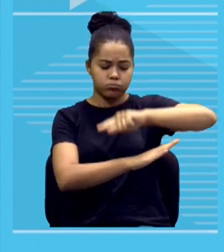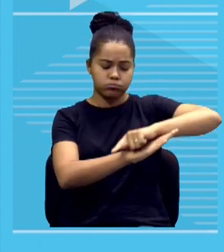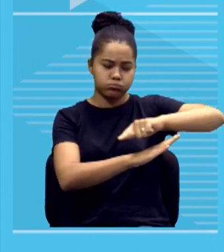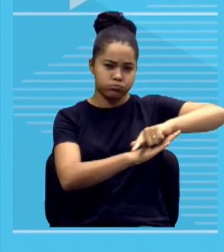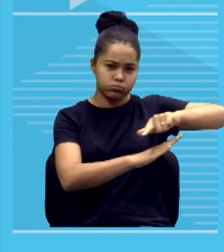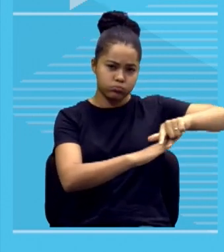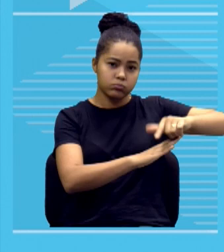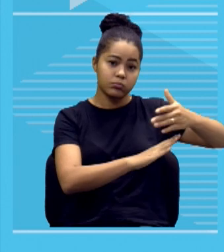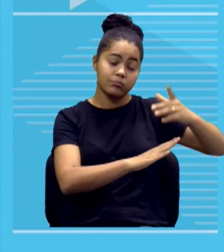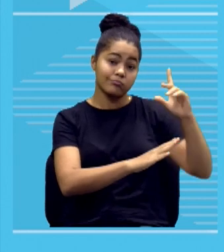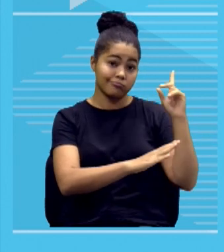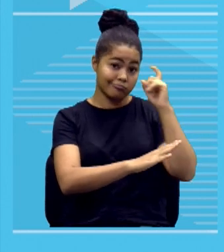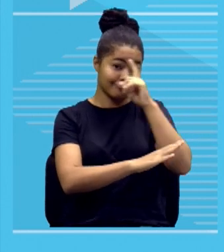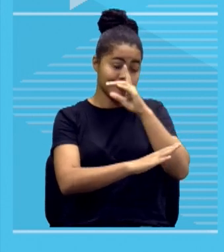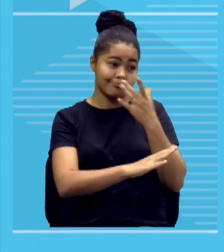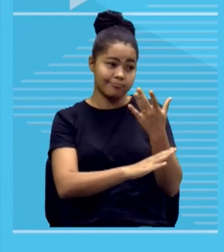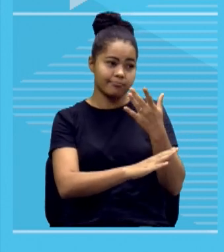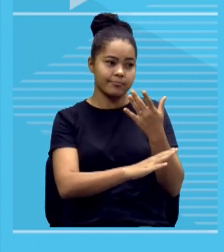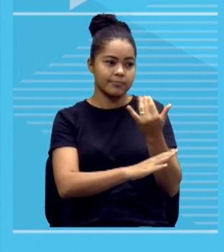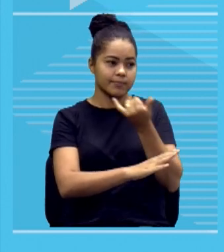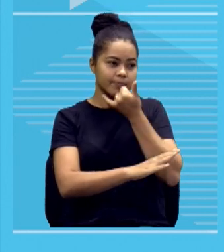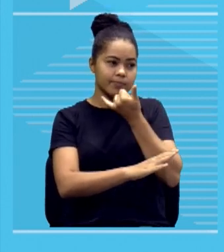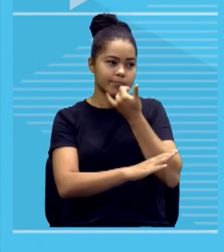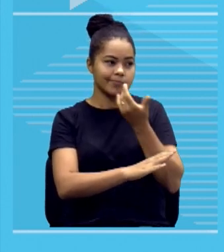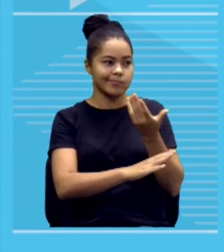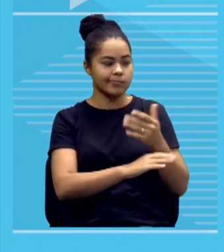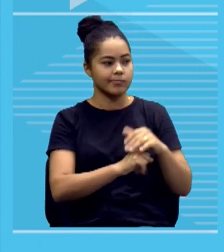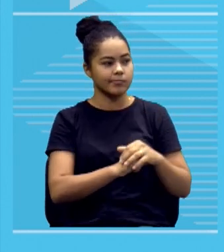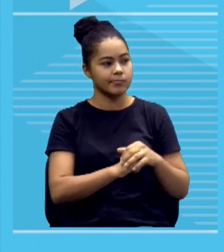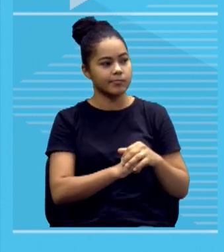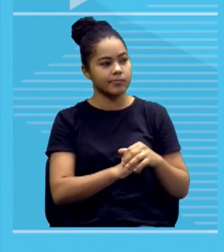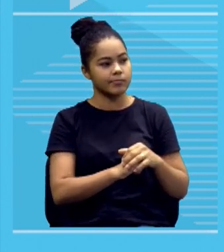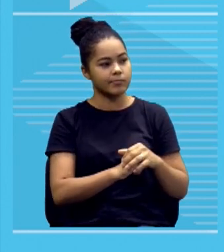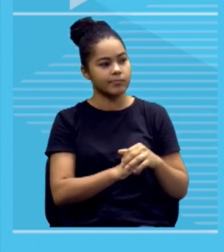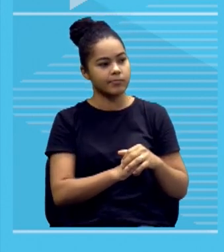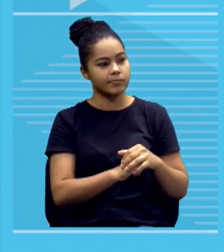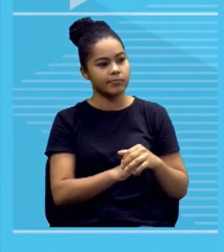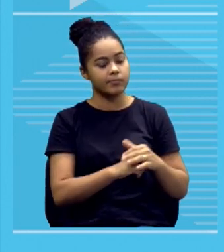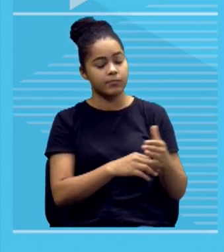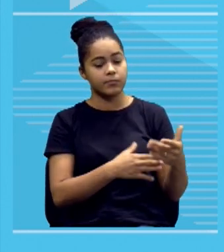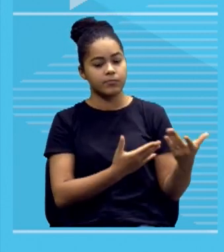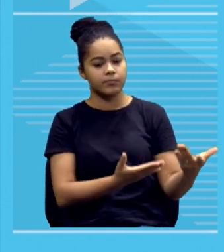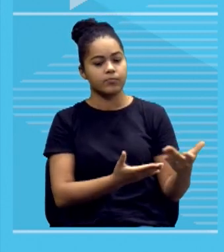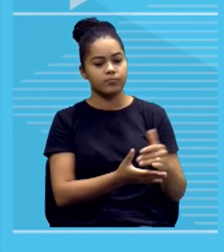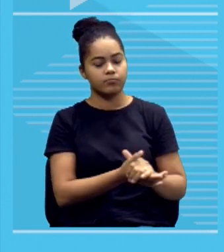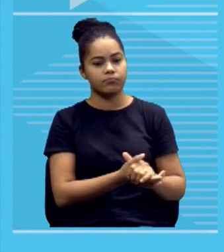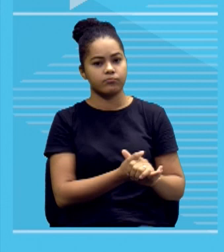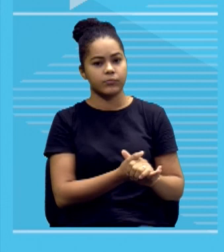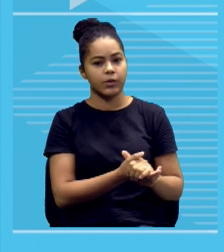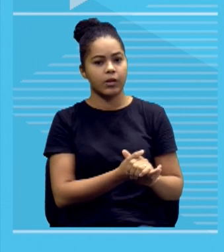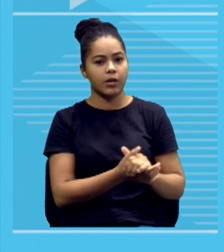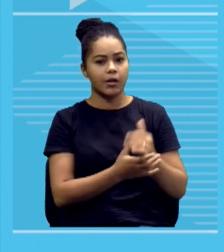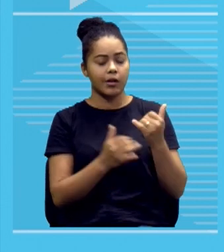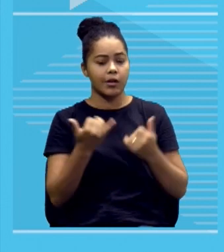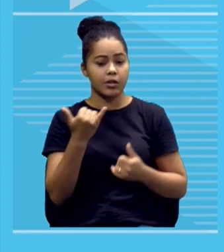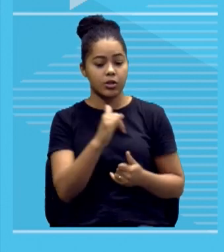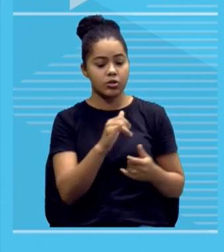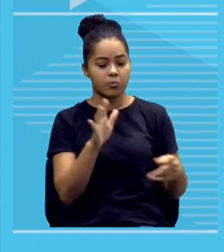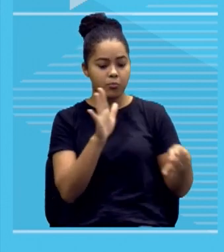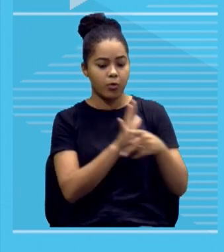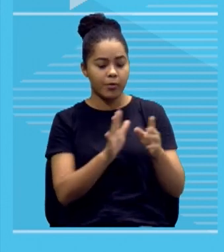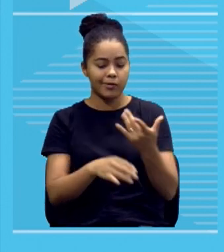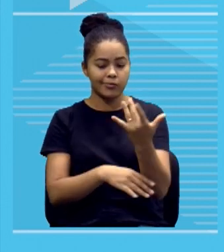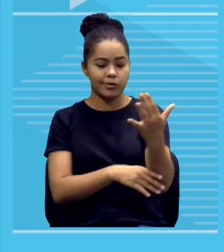Solar é complicado, né? Pode ser eólica? Pode ser solar? Essas energias que a gente pega da natureza, elas são mais complicadas de